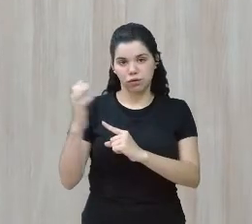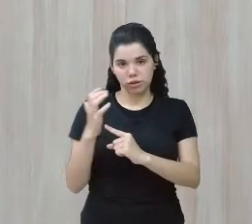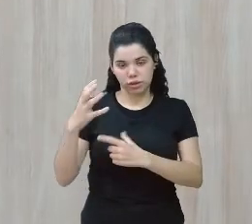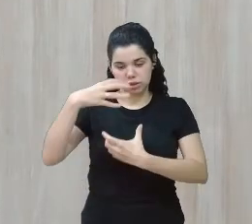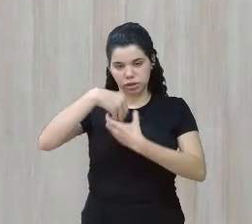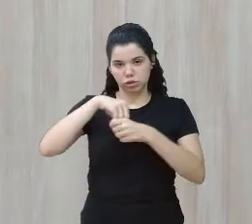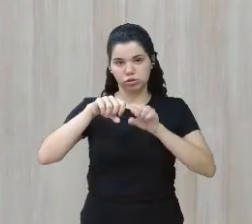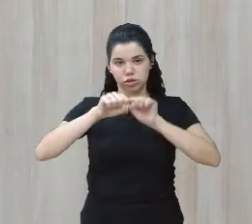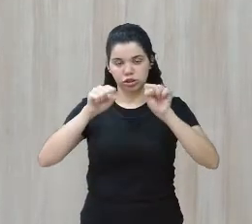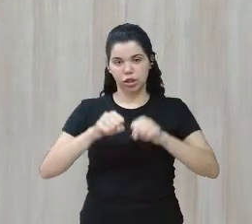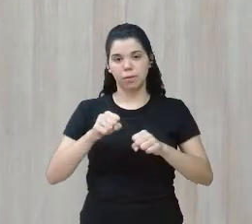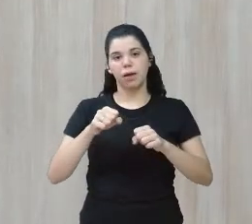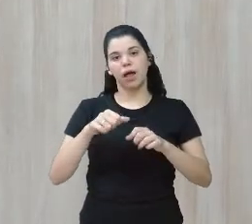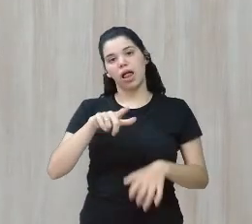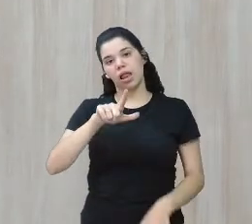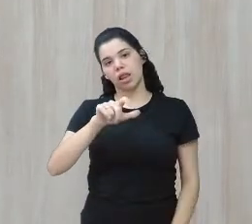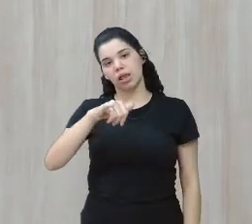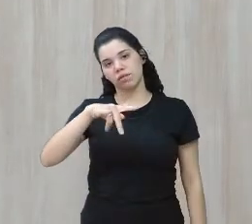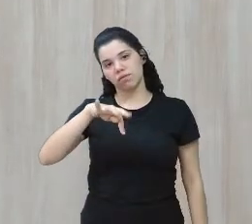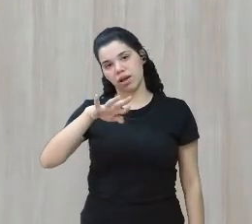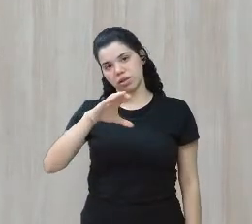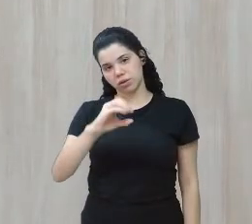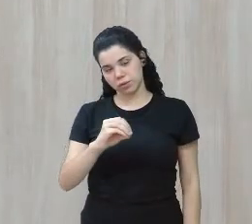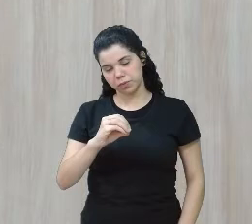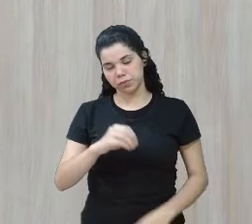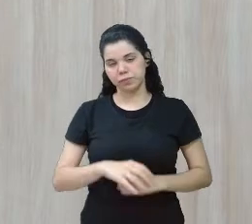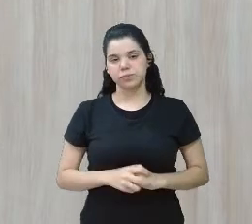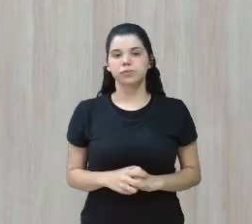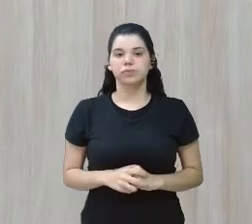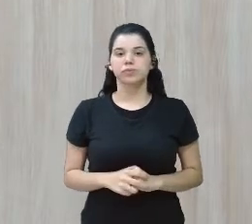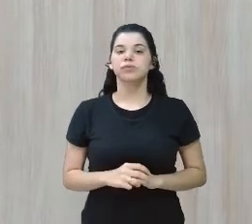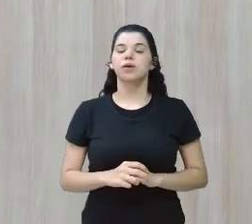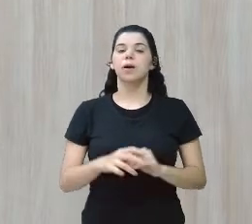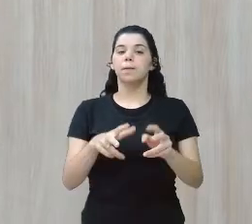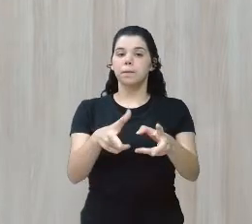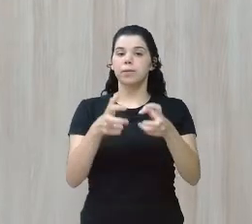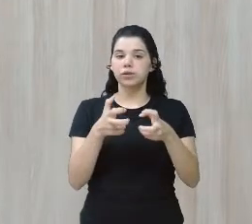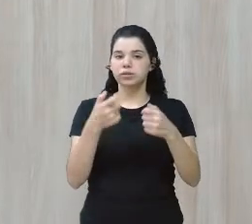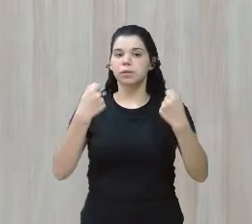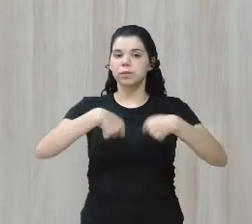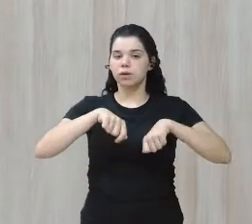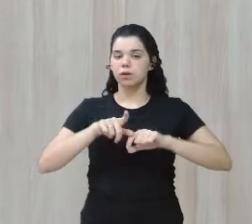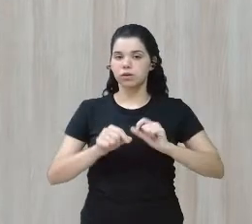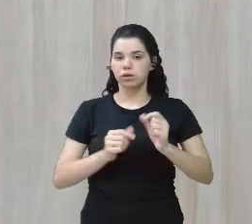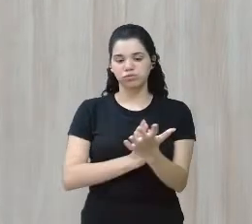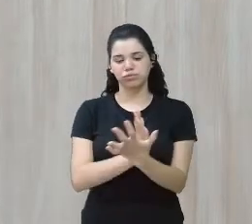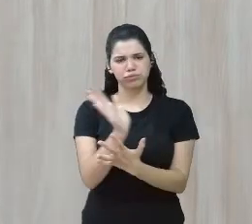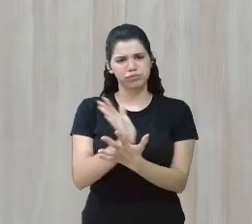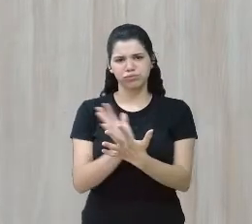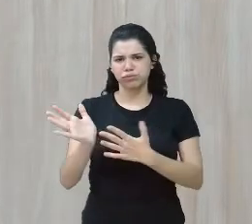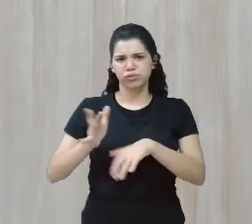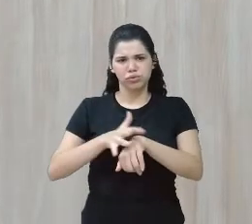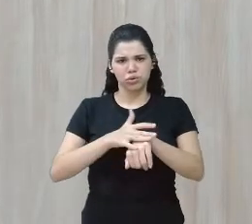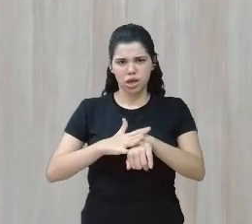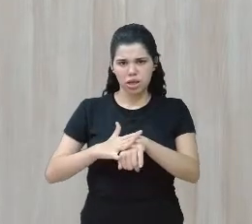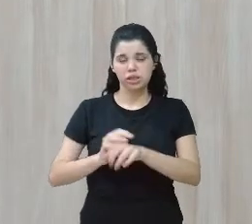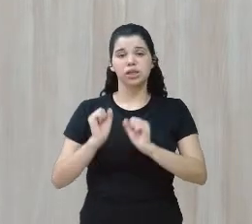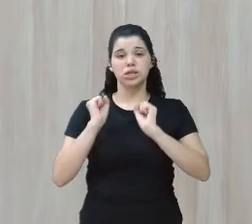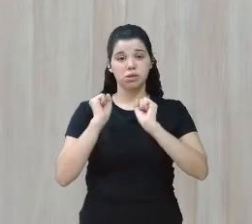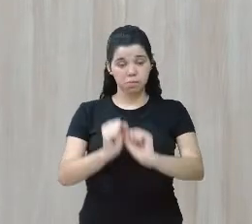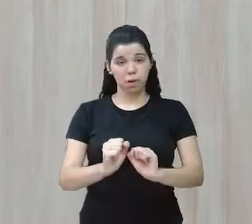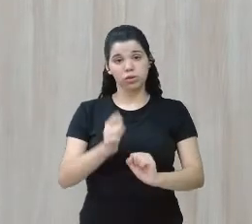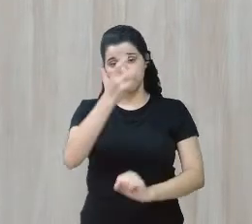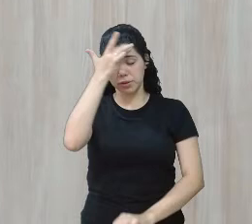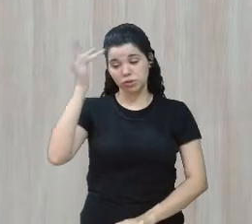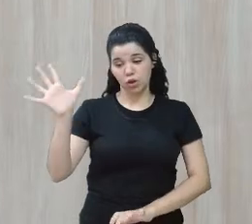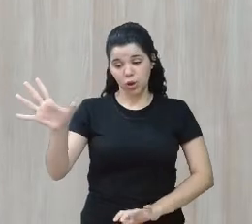sistema linfático das pessoas que são portadoras. Então, observem que são várias doenças oportunistas que